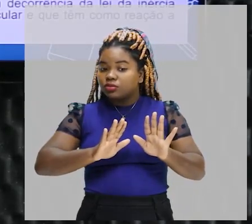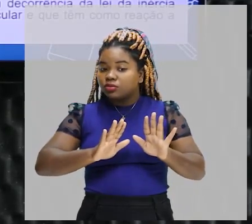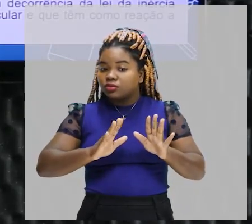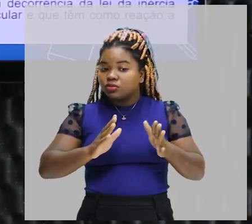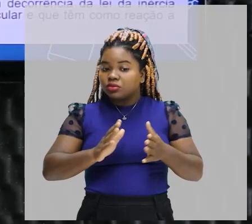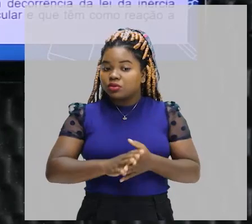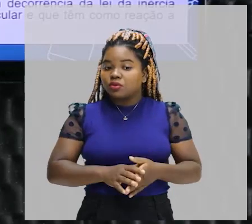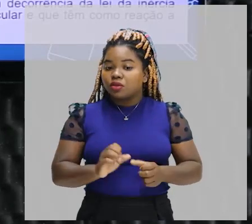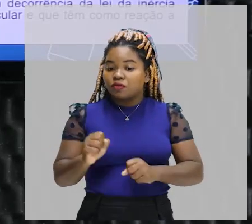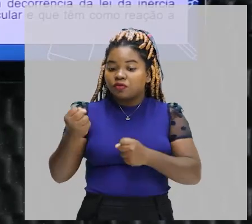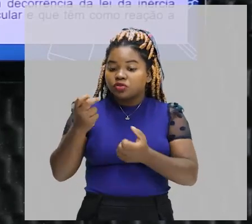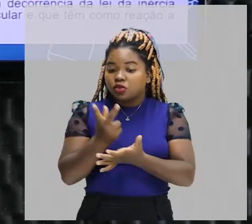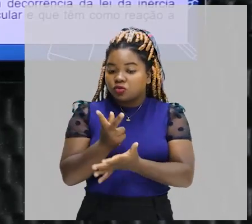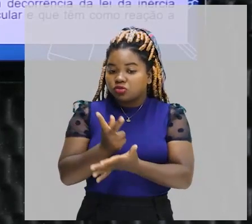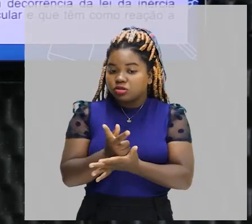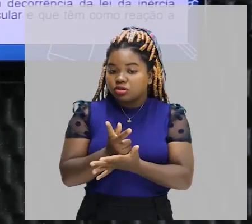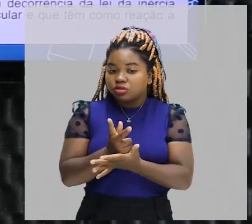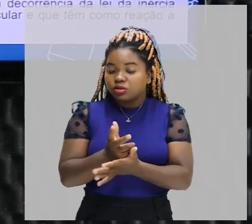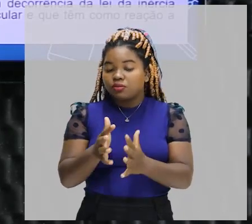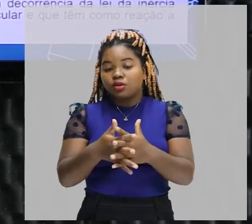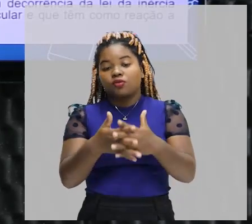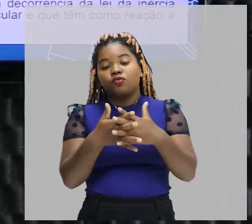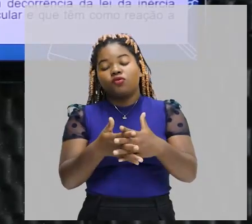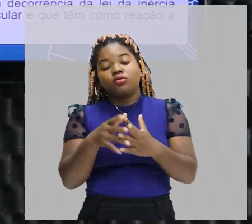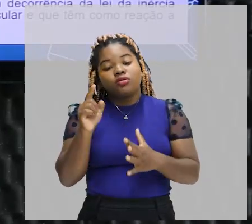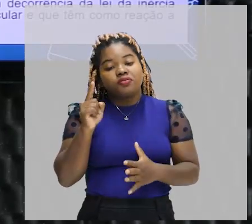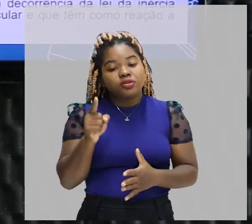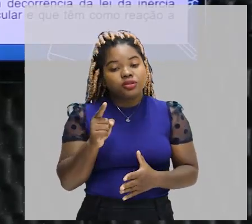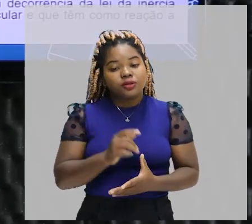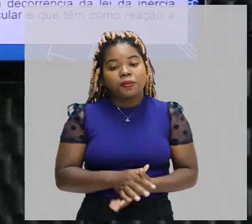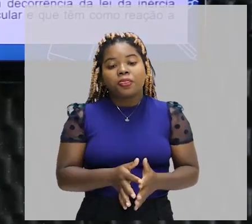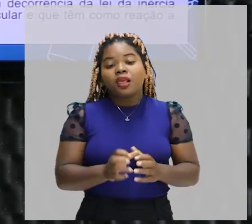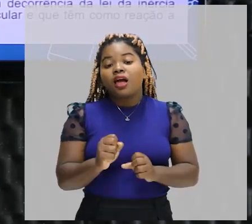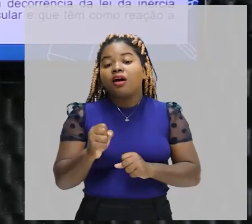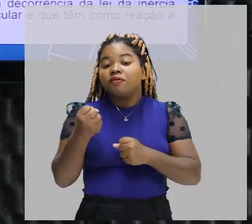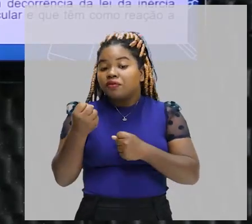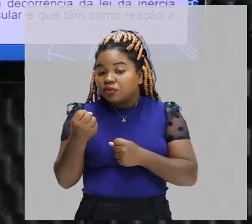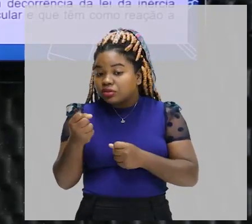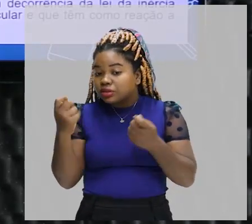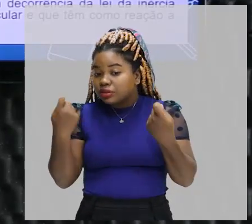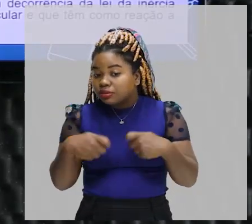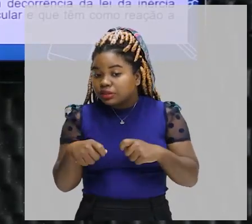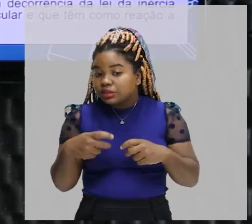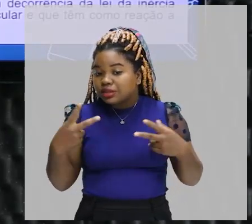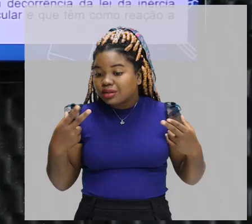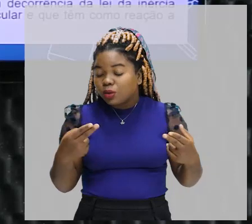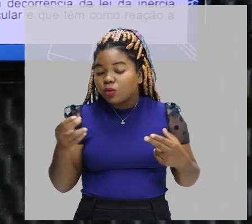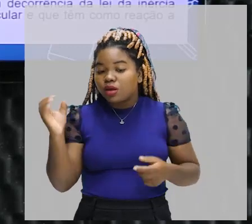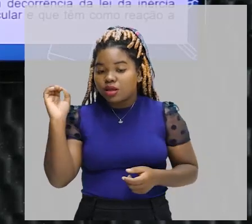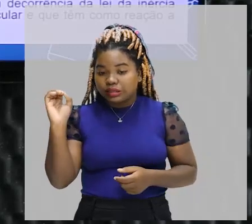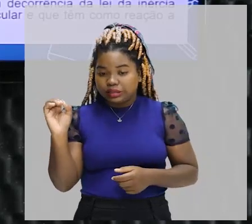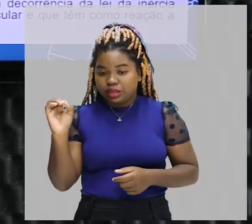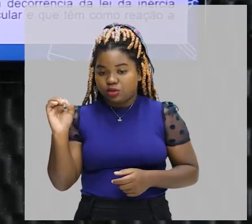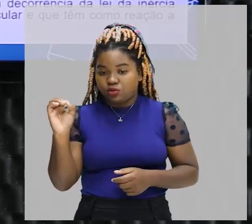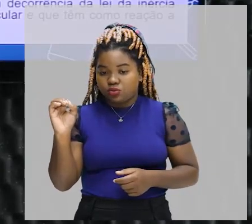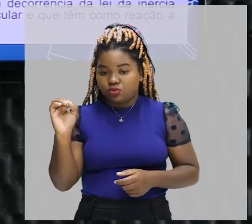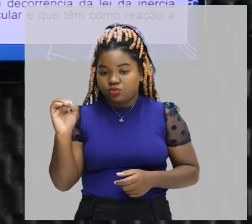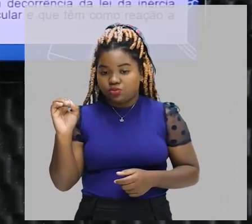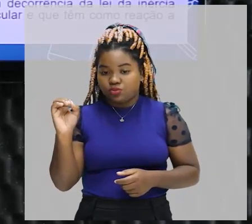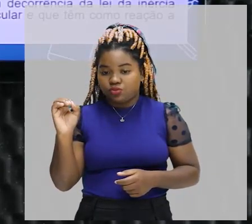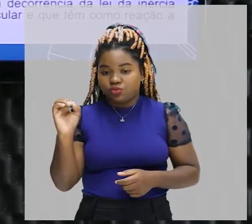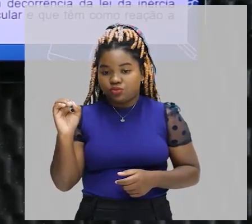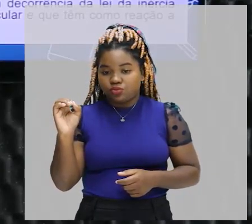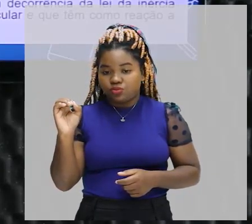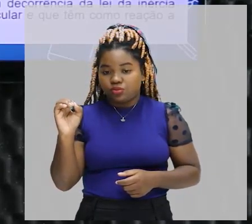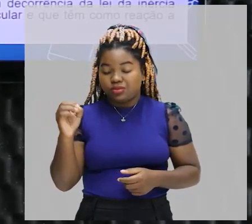ele coloca a força constante é justamente para confundir, certo? A força ela tem que ser igual a zero, é nula.